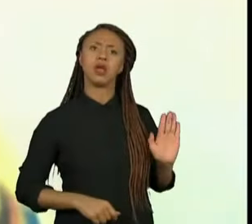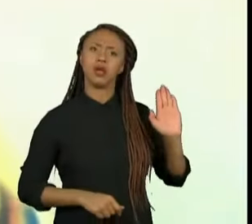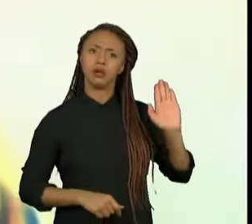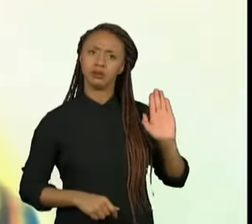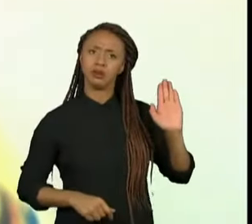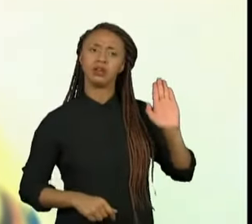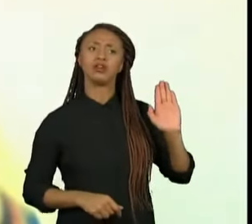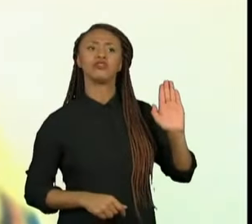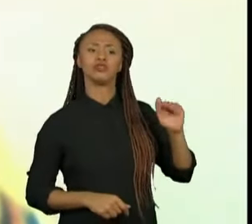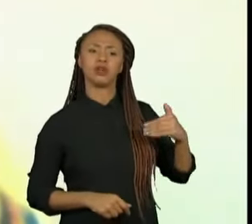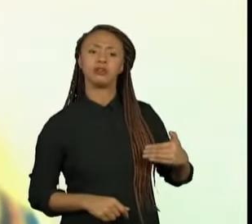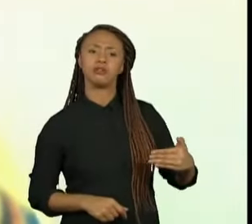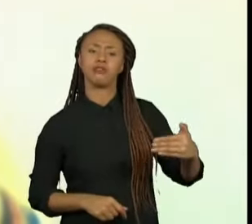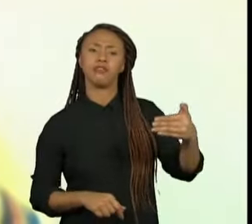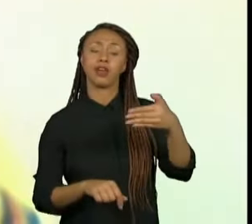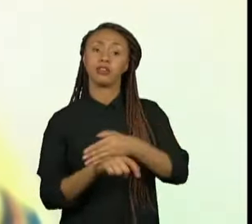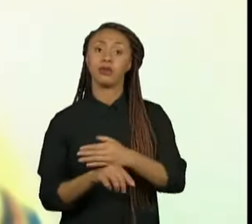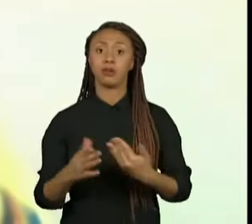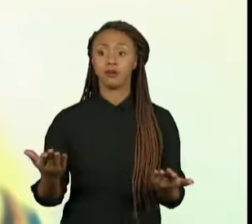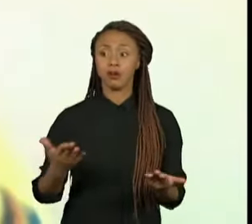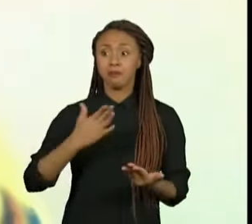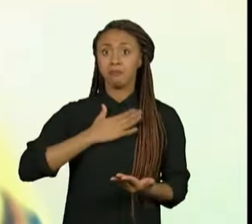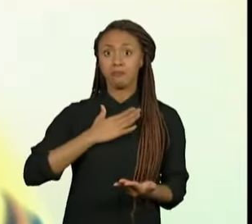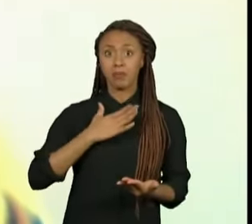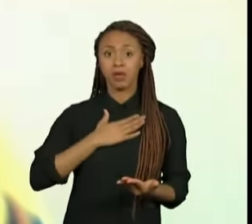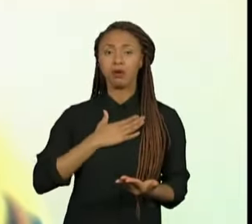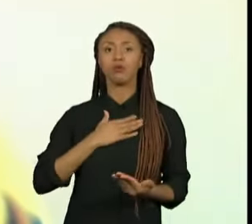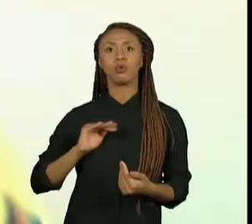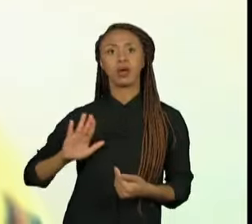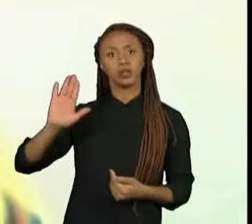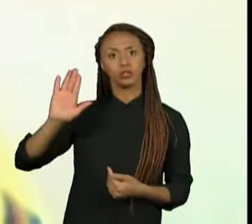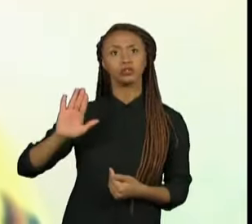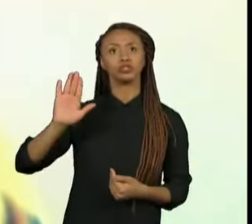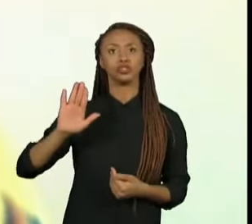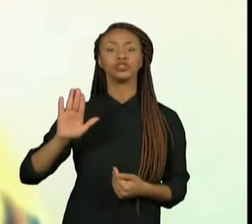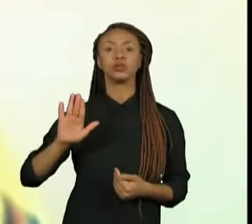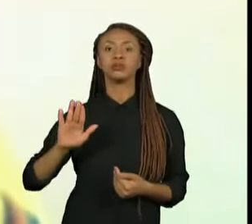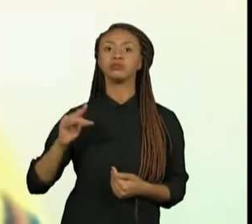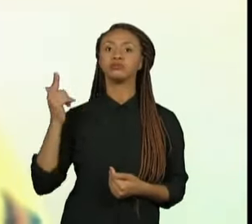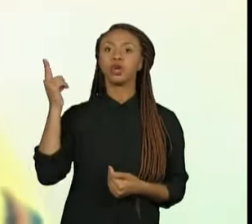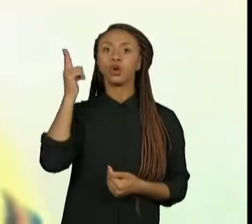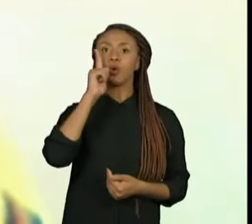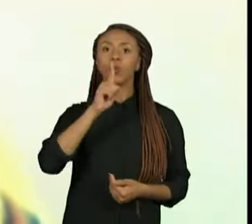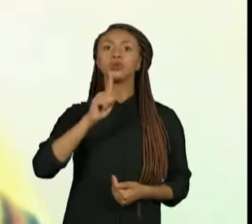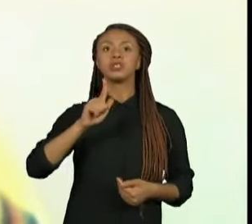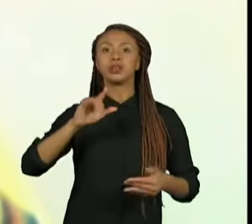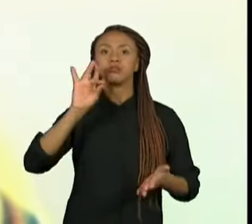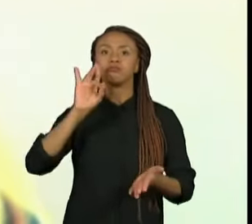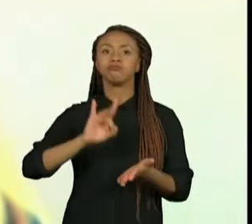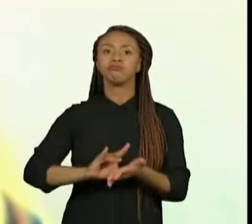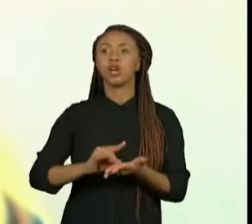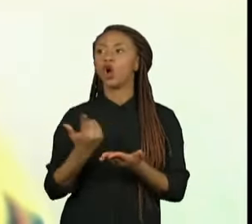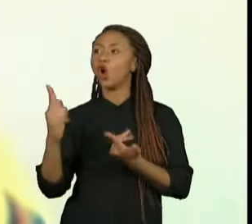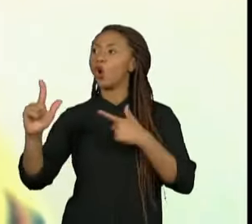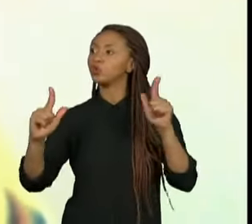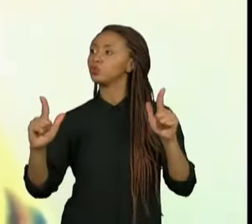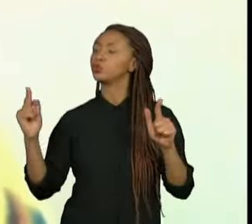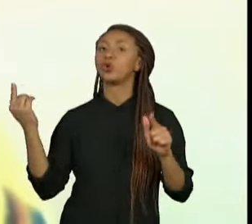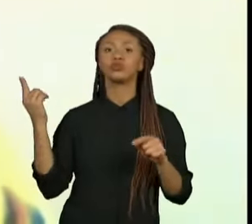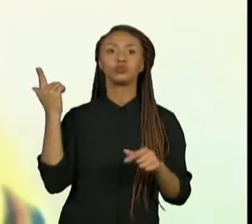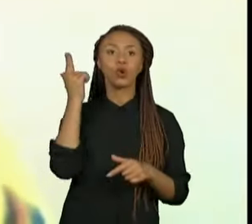acho que essa candidatura, ela abriu a perspectiva, né, ela abriu o desejo de outras